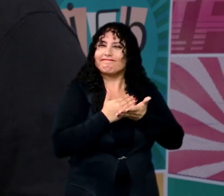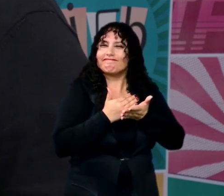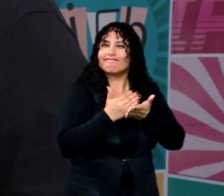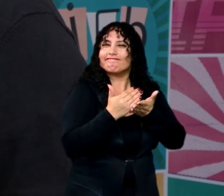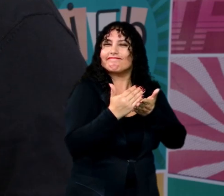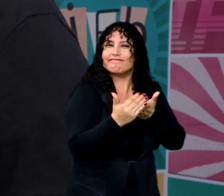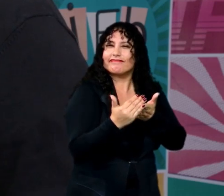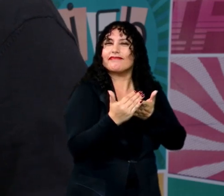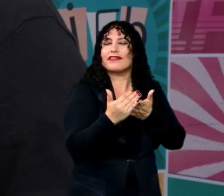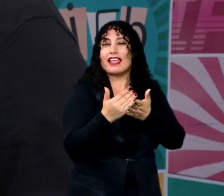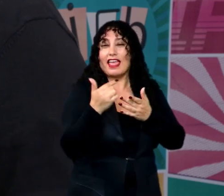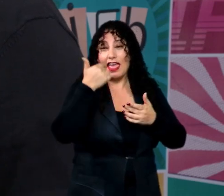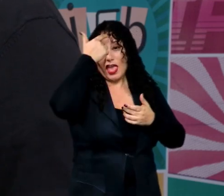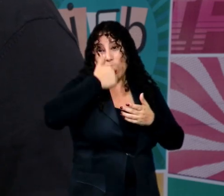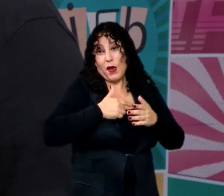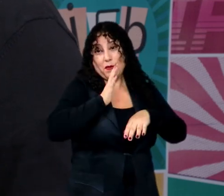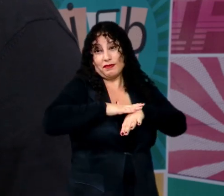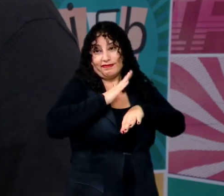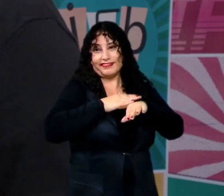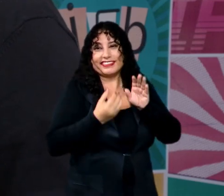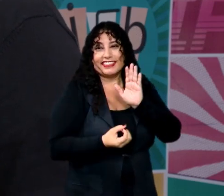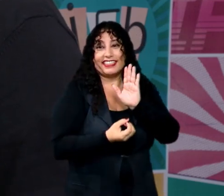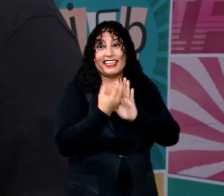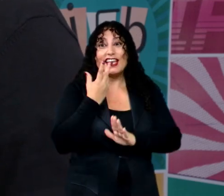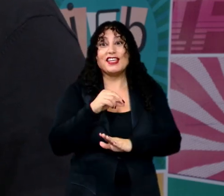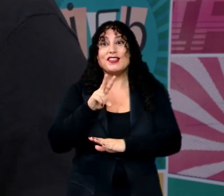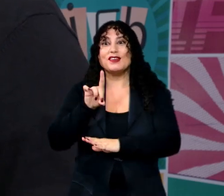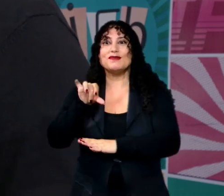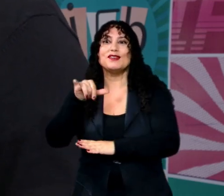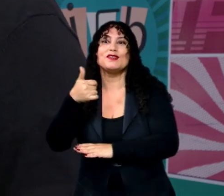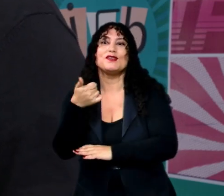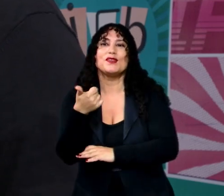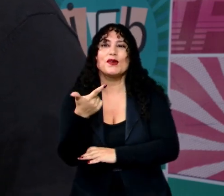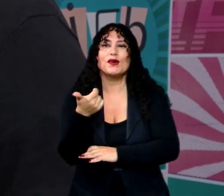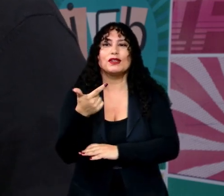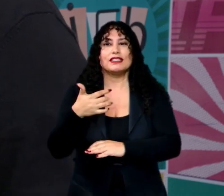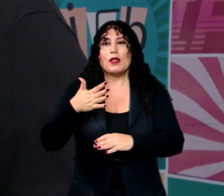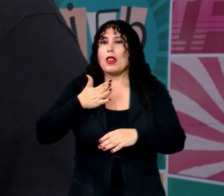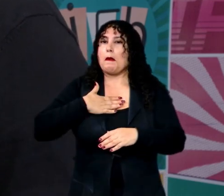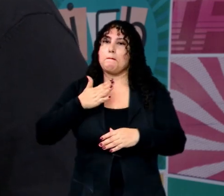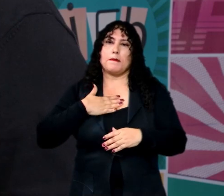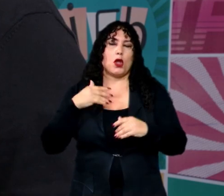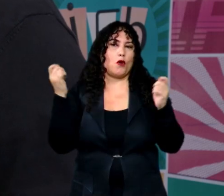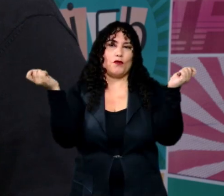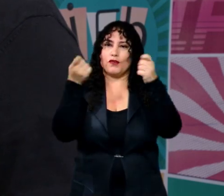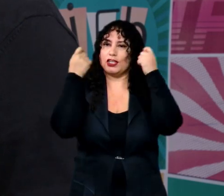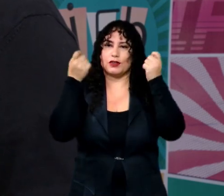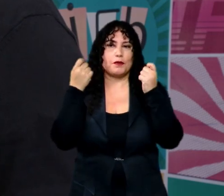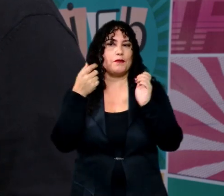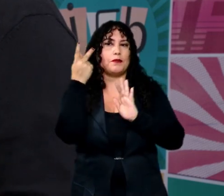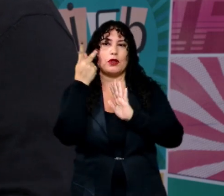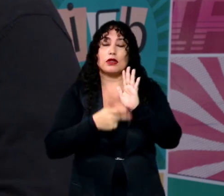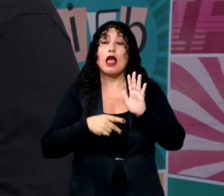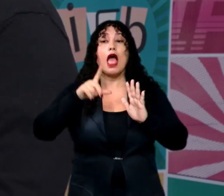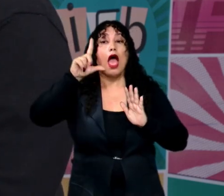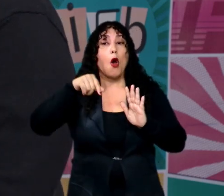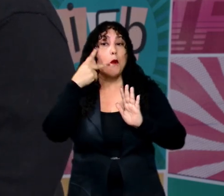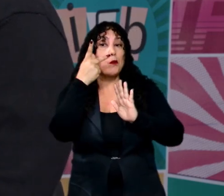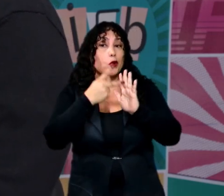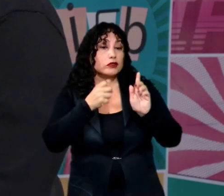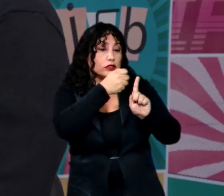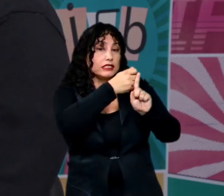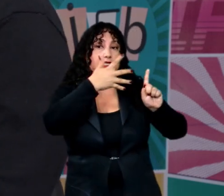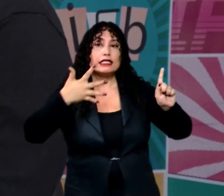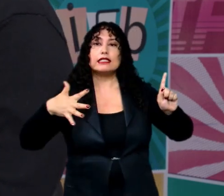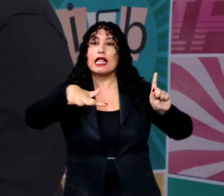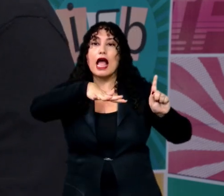inicialmente, fui eu que criei esse festival em 2012. Né? Ele não é meu festival ou meu projeto, não, ele é um projeto de extensão